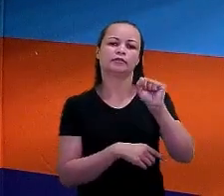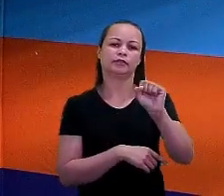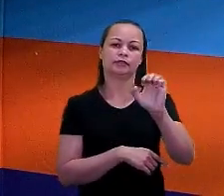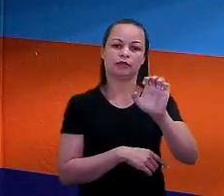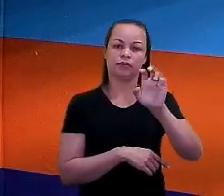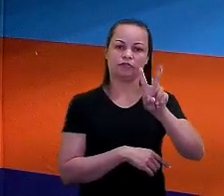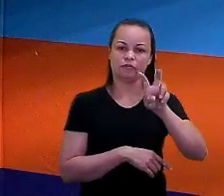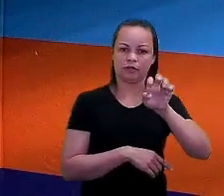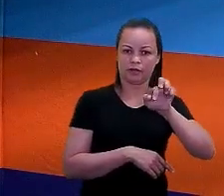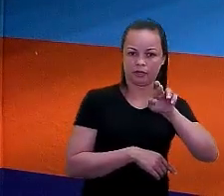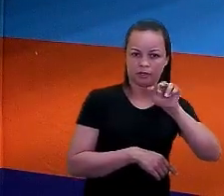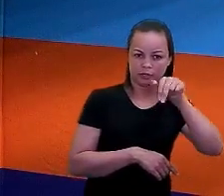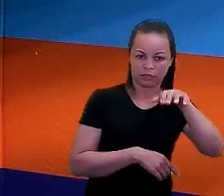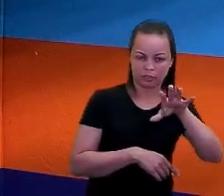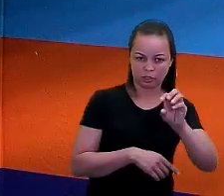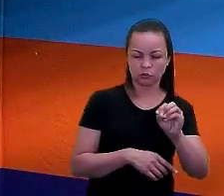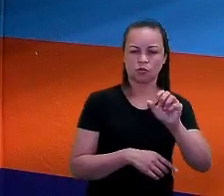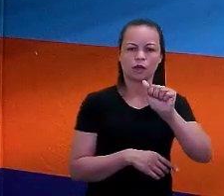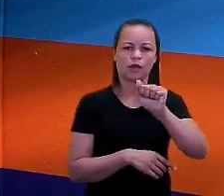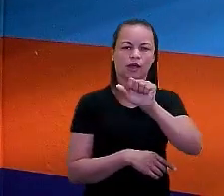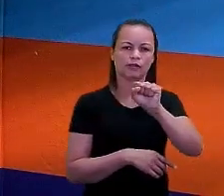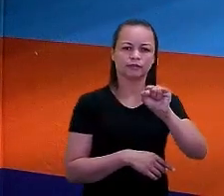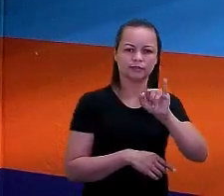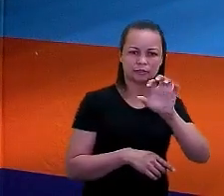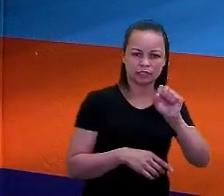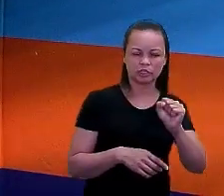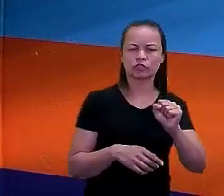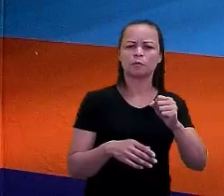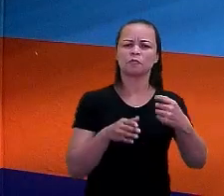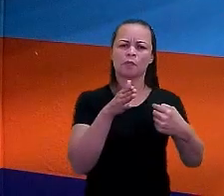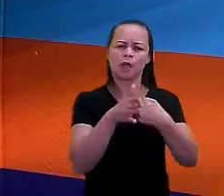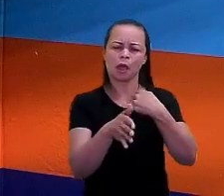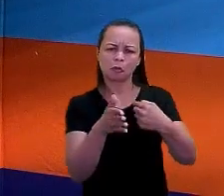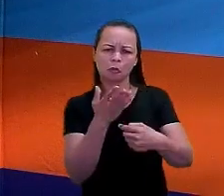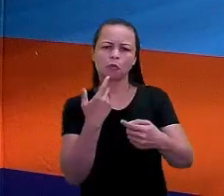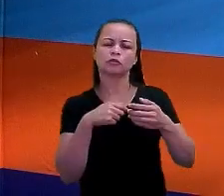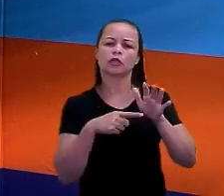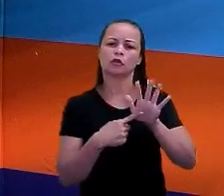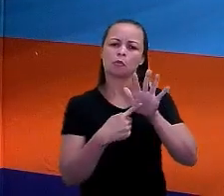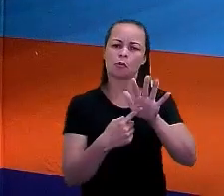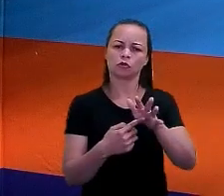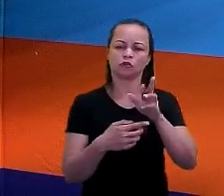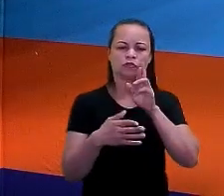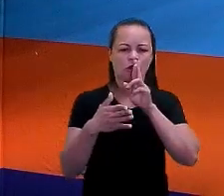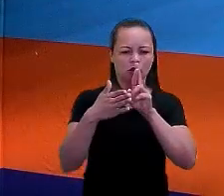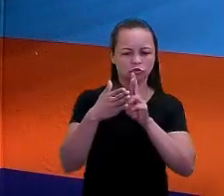me segue lá, faz tua pergunta, que a parte dos próximos encontros eu vou trazer as